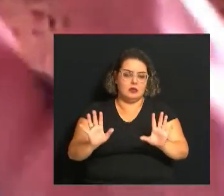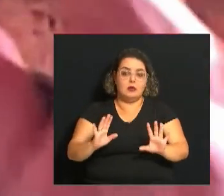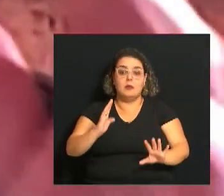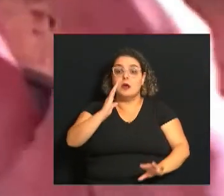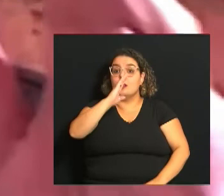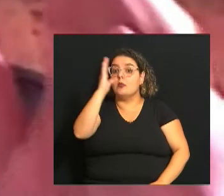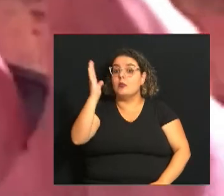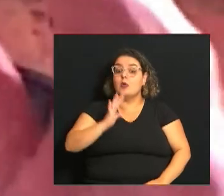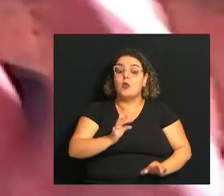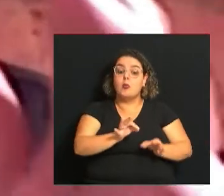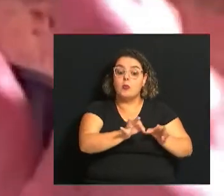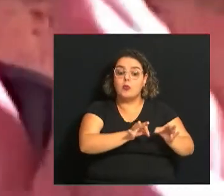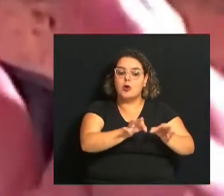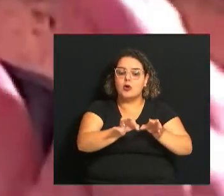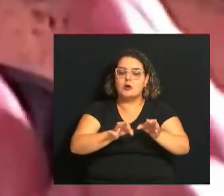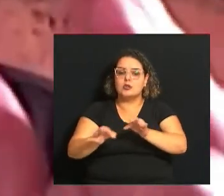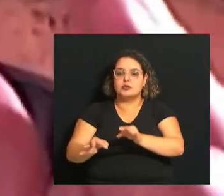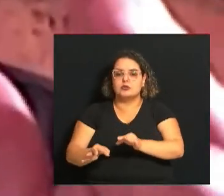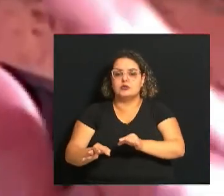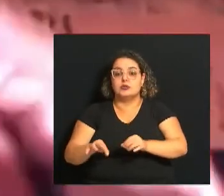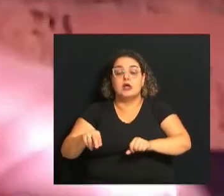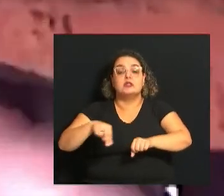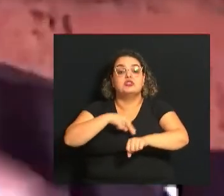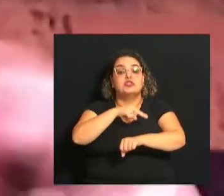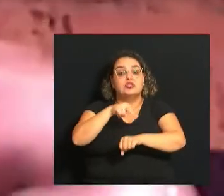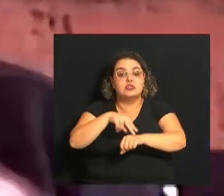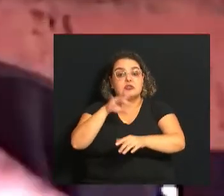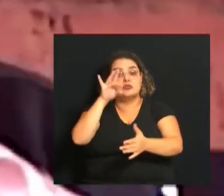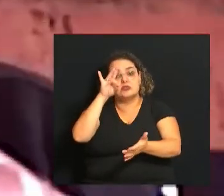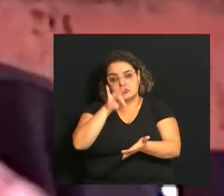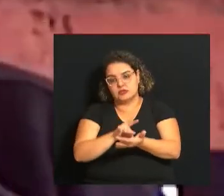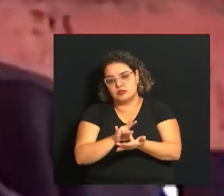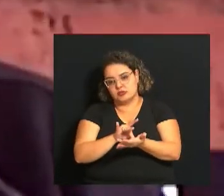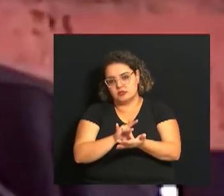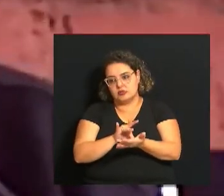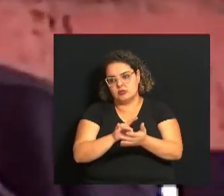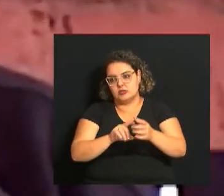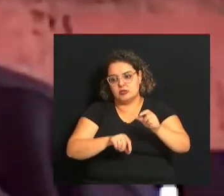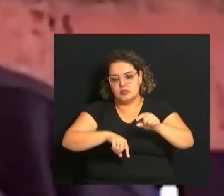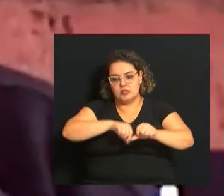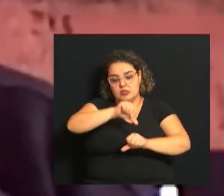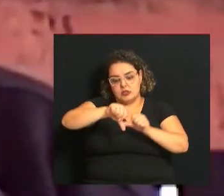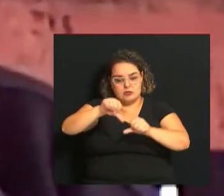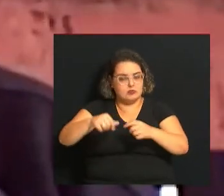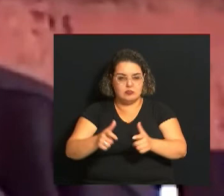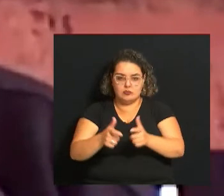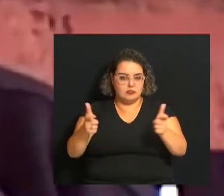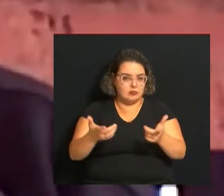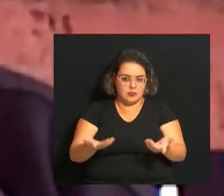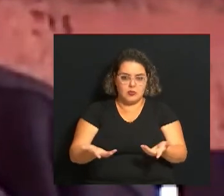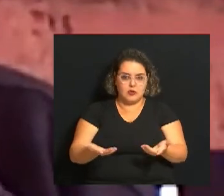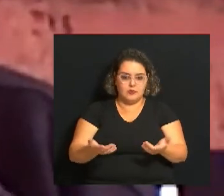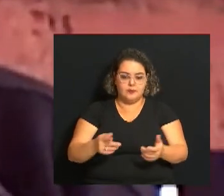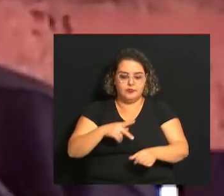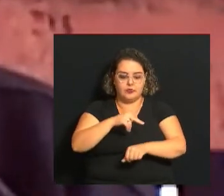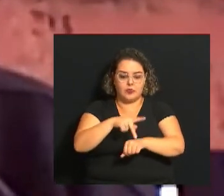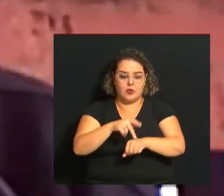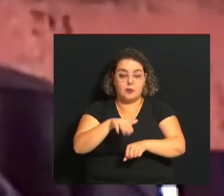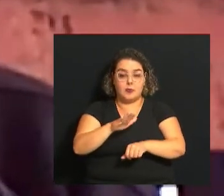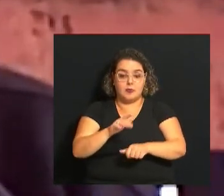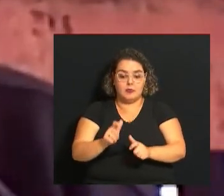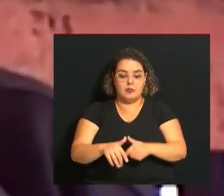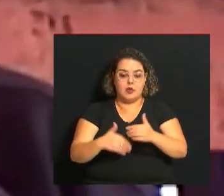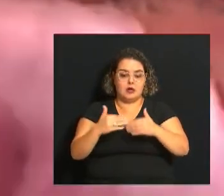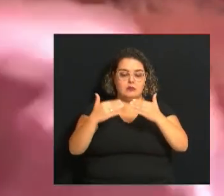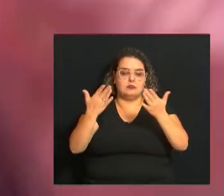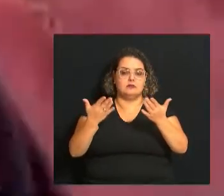projeto que seja um projeto nacional, de fato, e que isso não mude tanto como acontece em países mais desenvolvidos, né? Muda